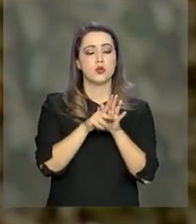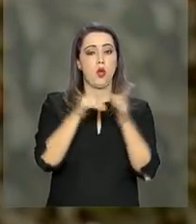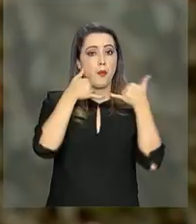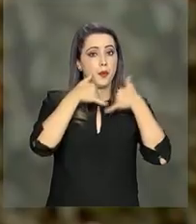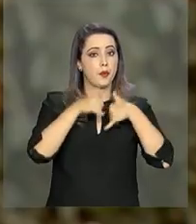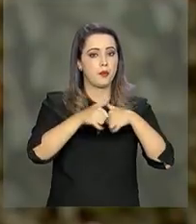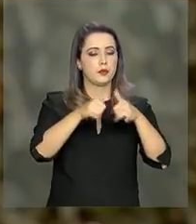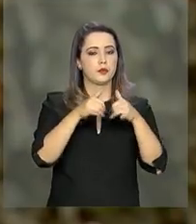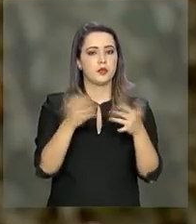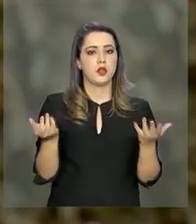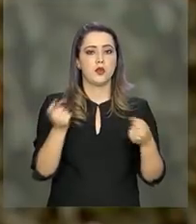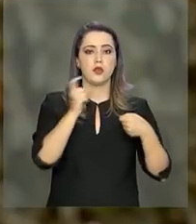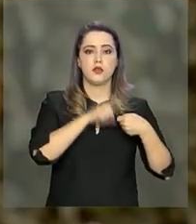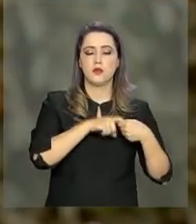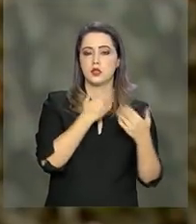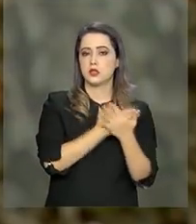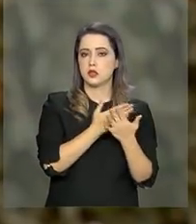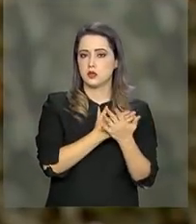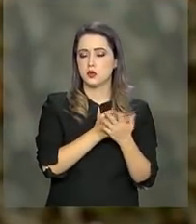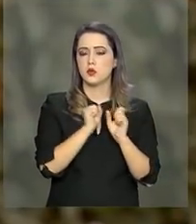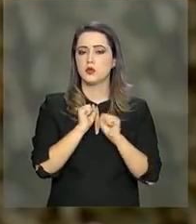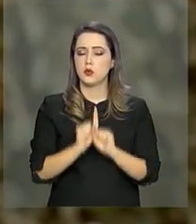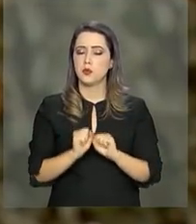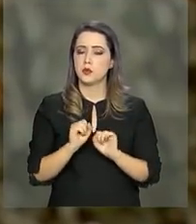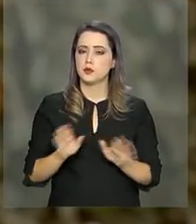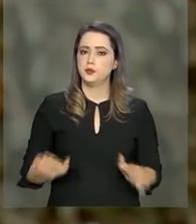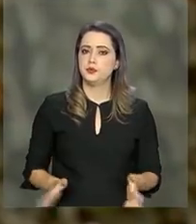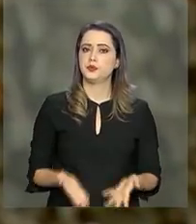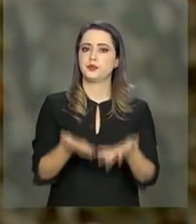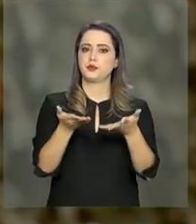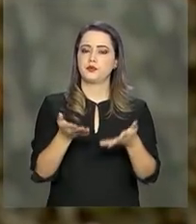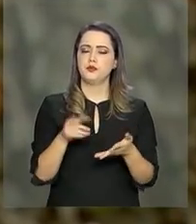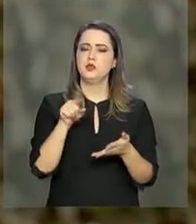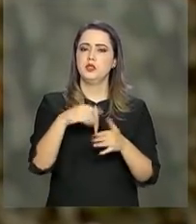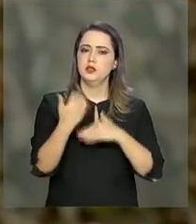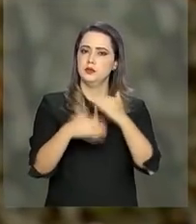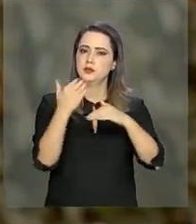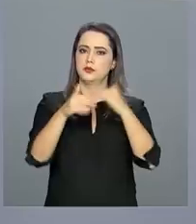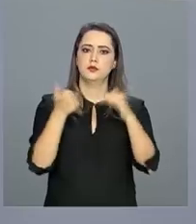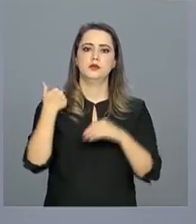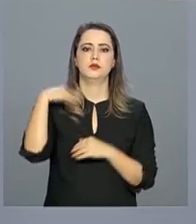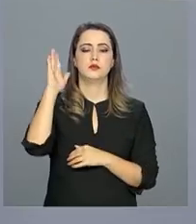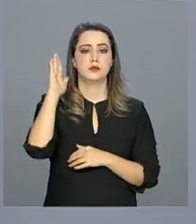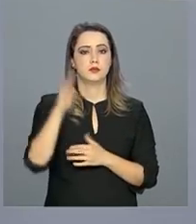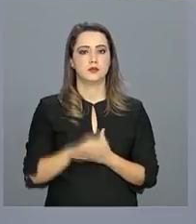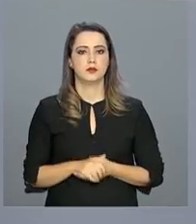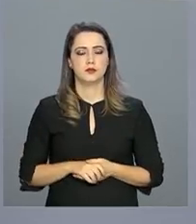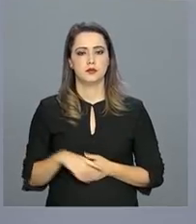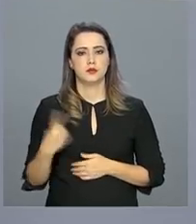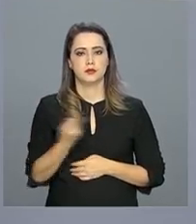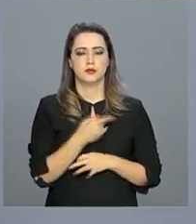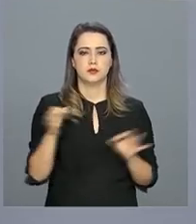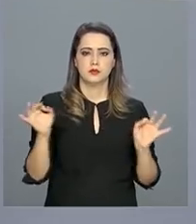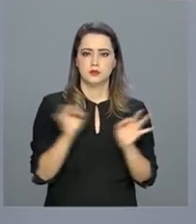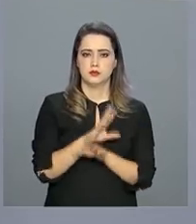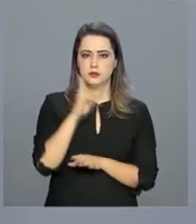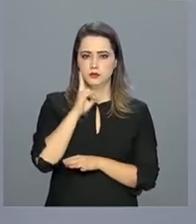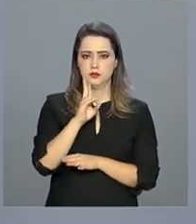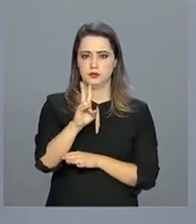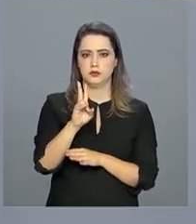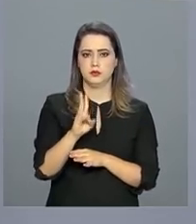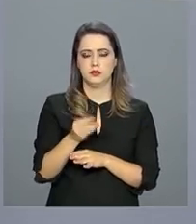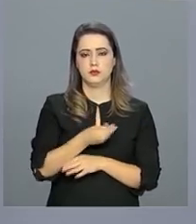agora voltando a estudar isso vai me é vai me dar oportunidade para crescer mais nós ficamos por aqui